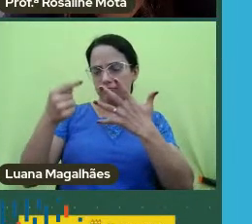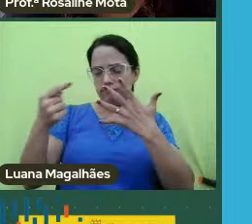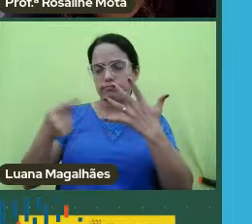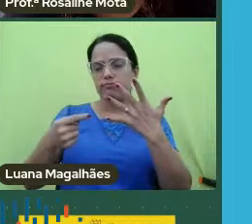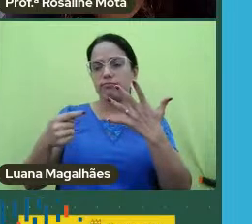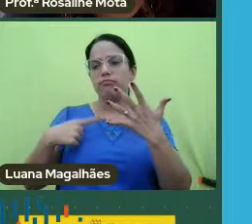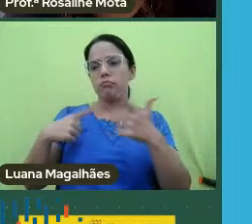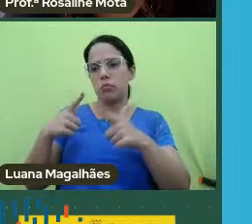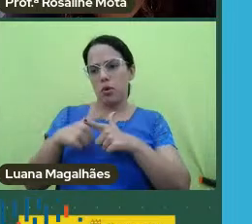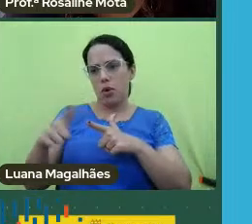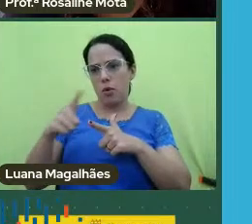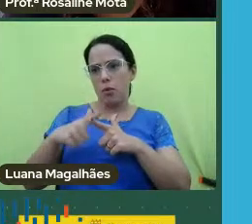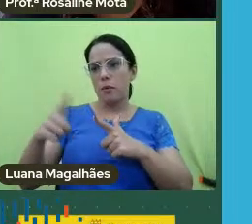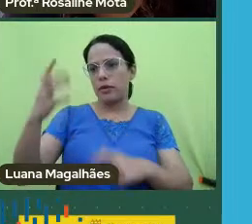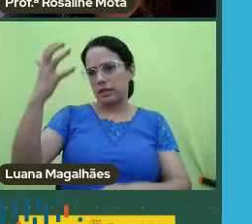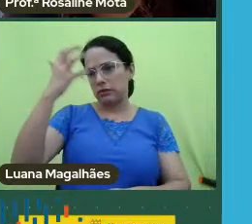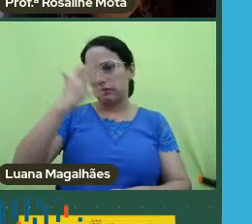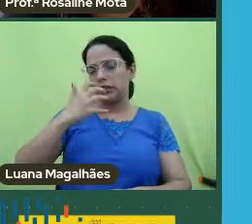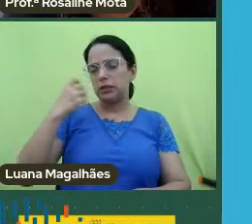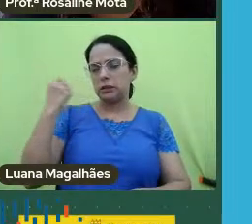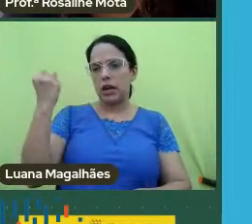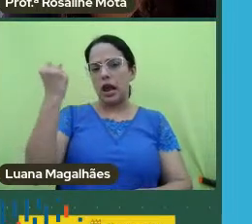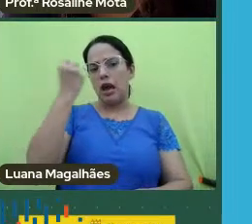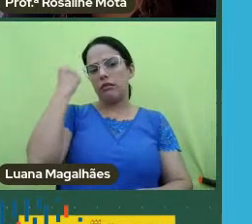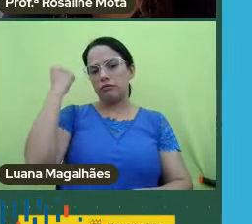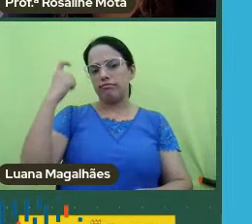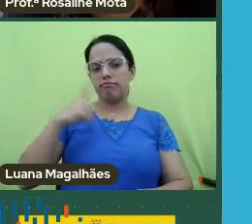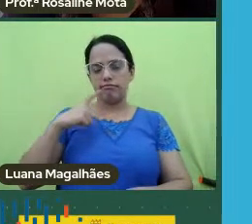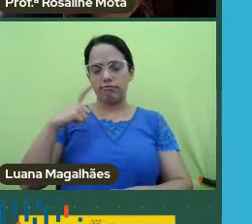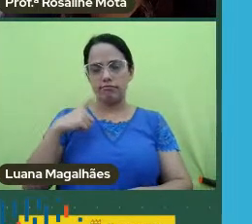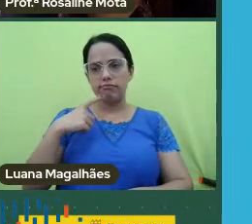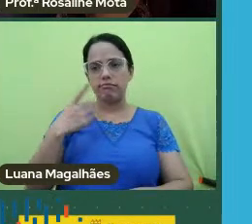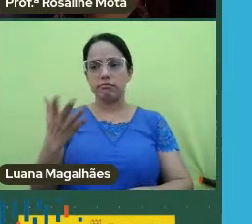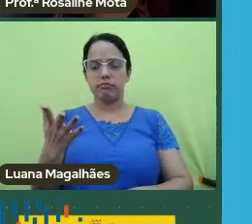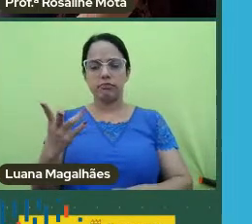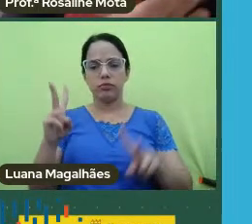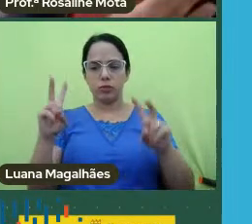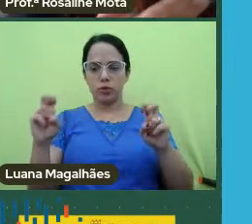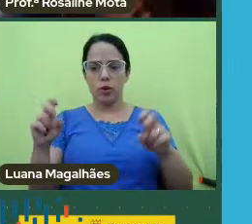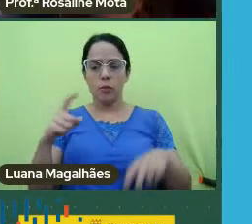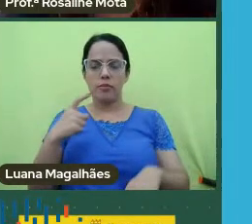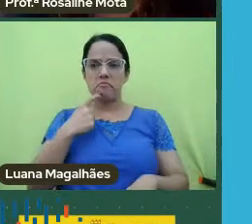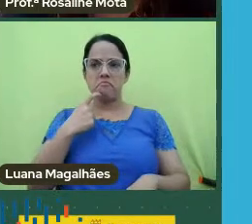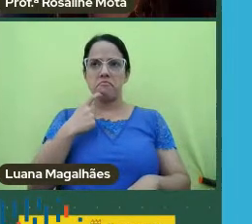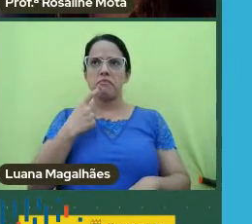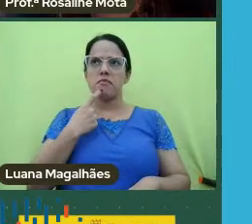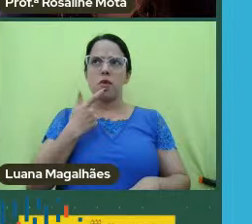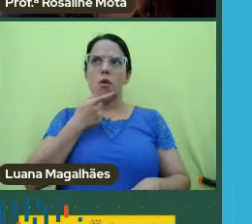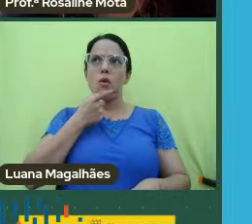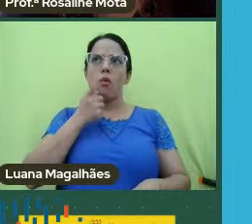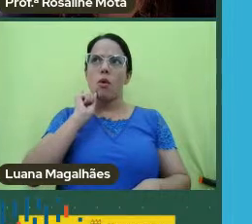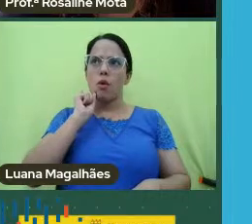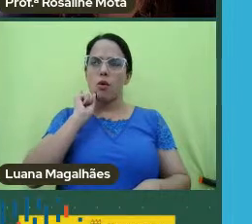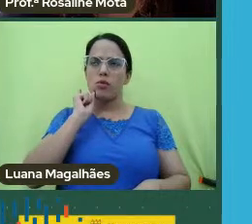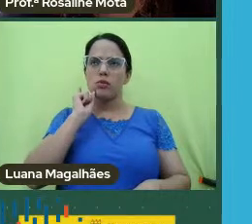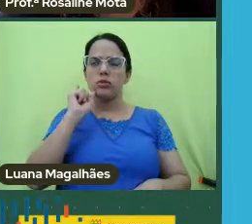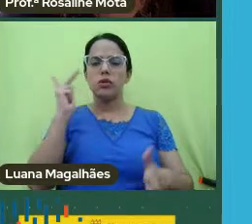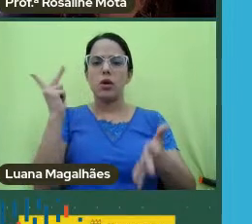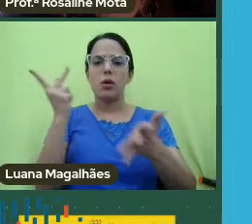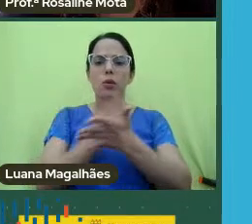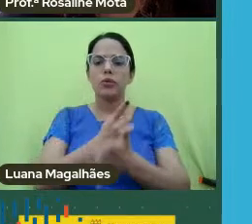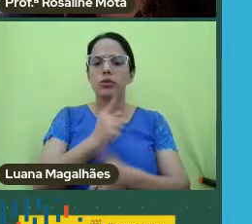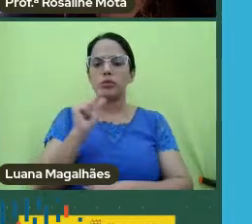alguns problemas seríssimos no que diz respeito aí aos hospitais. Recentemente, ontem, né, a gente teve